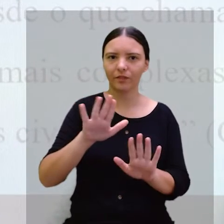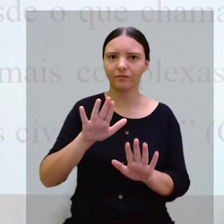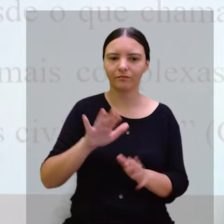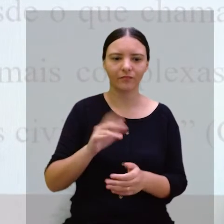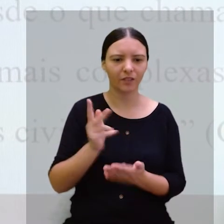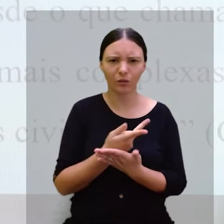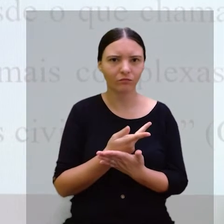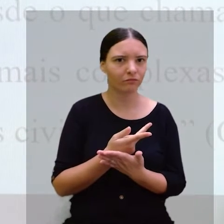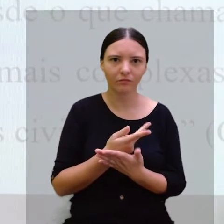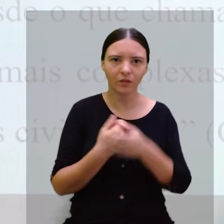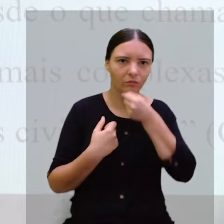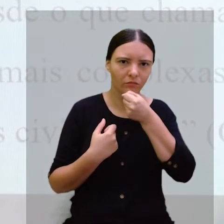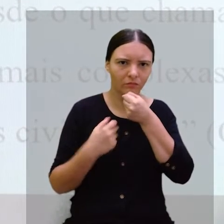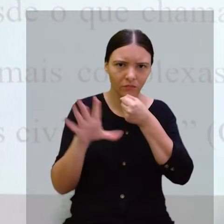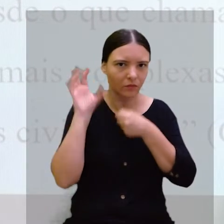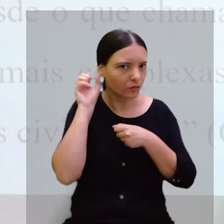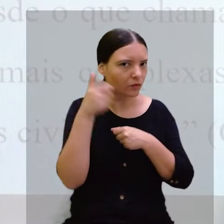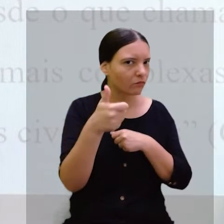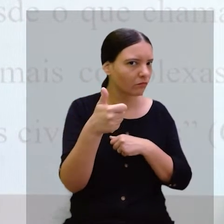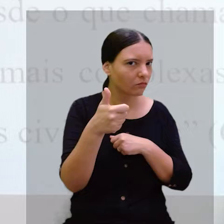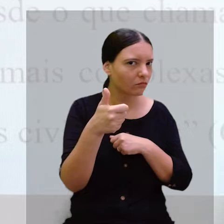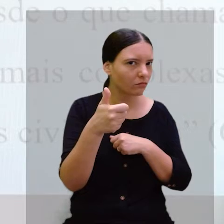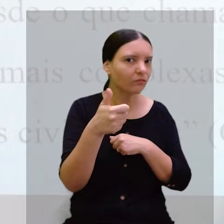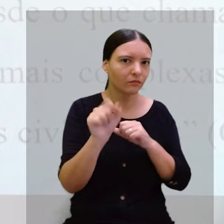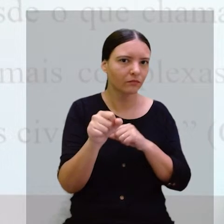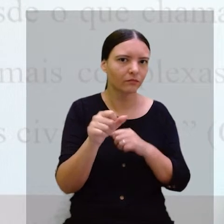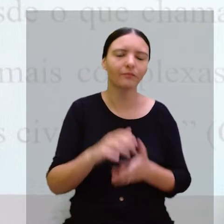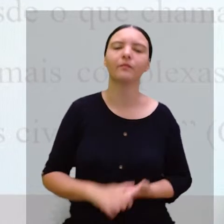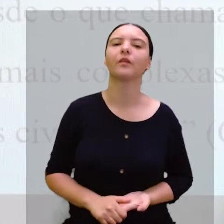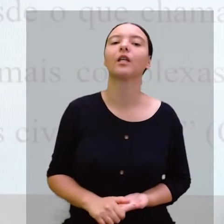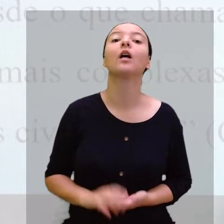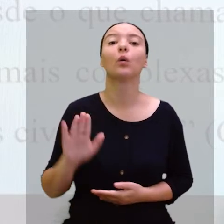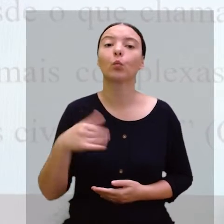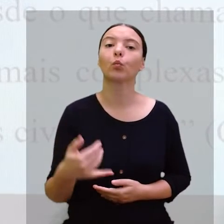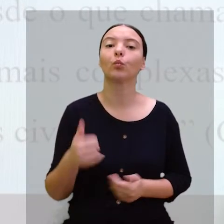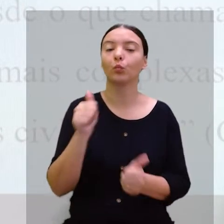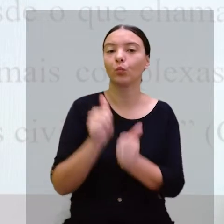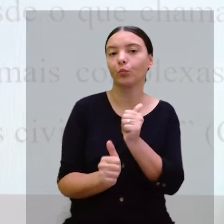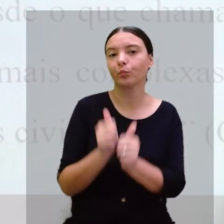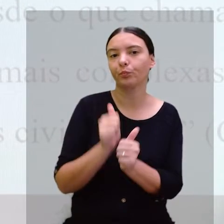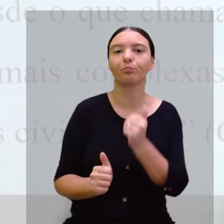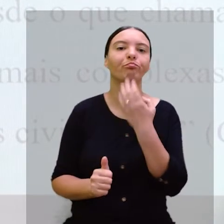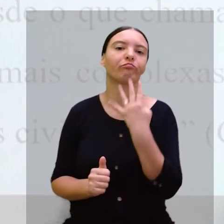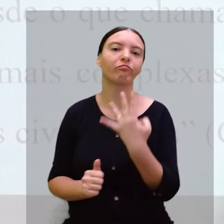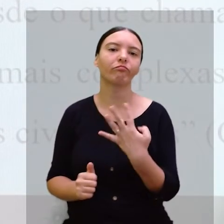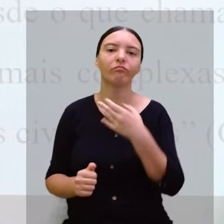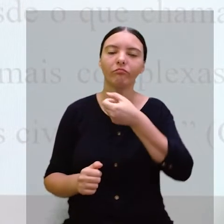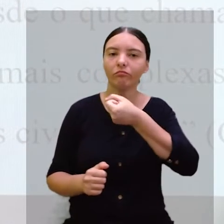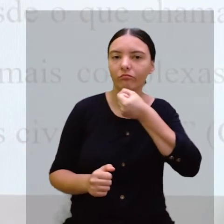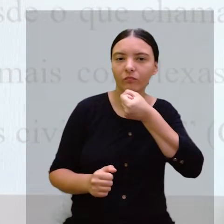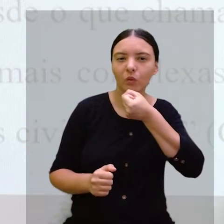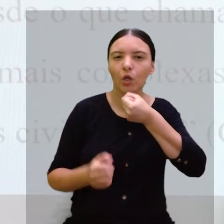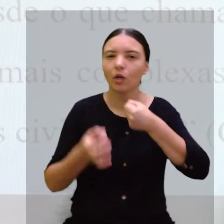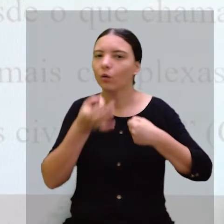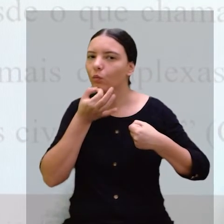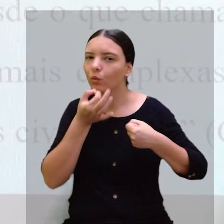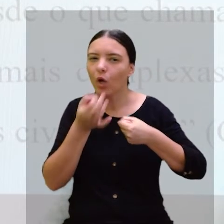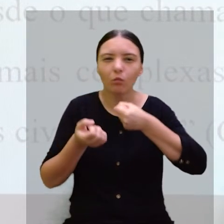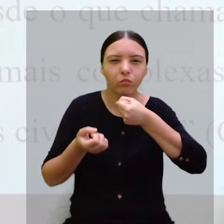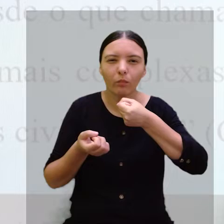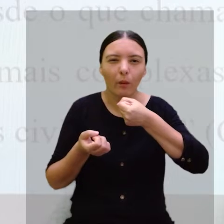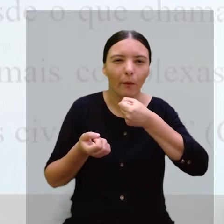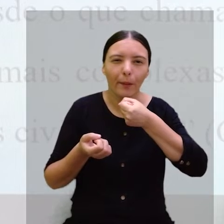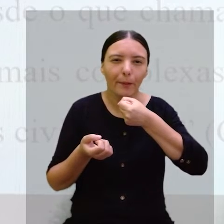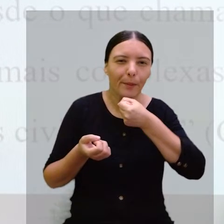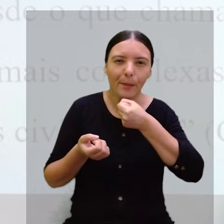falhou? Tá ouvindo? Tá. Quando um time de futebol, um comentarista do seu time vai contar como foi o